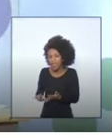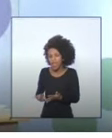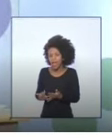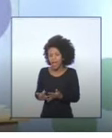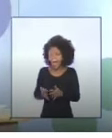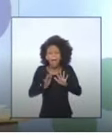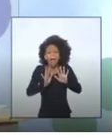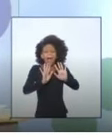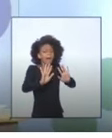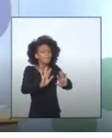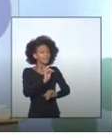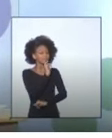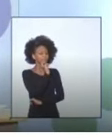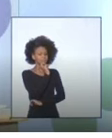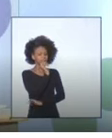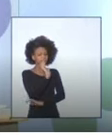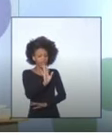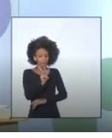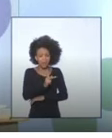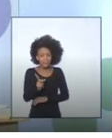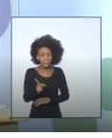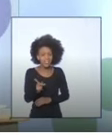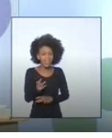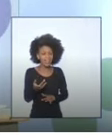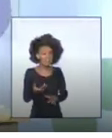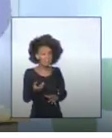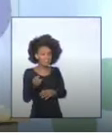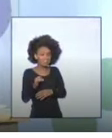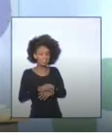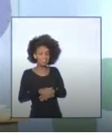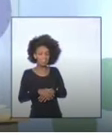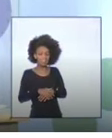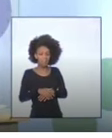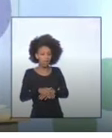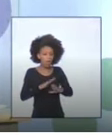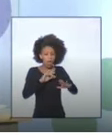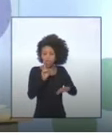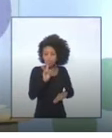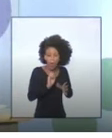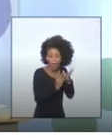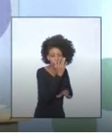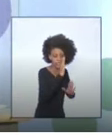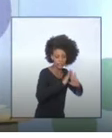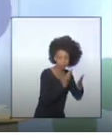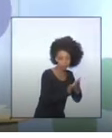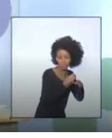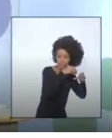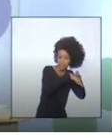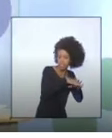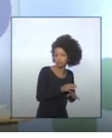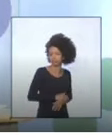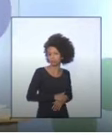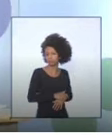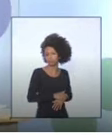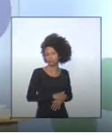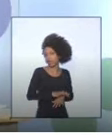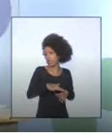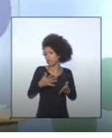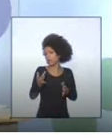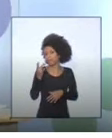essa ação não ocorre no ambiente da escola, como aqui no nosso chat, né? Aí o ideal é que você